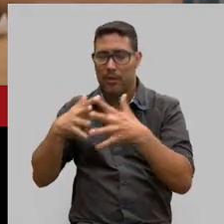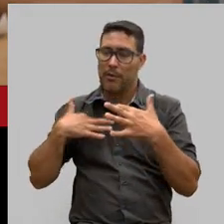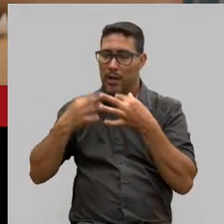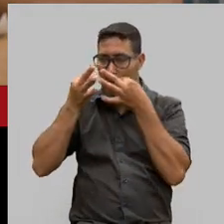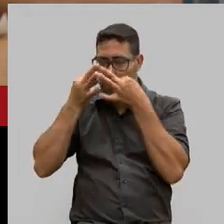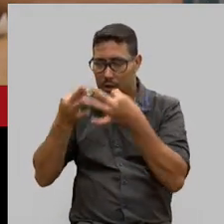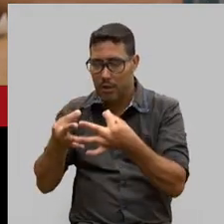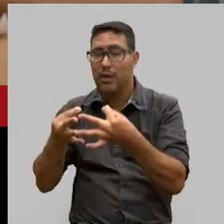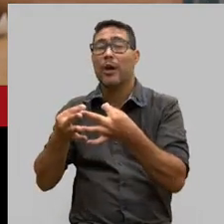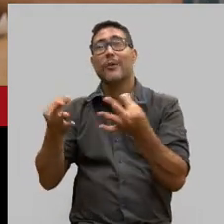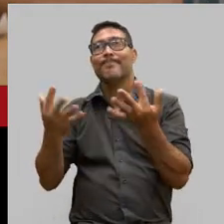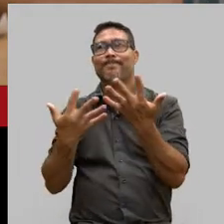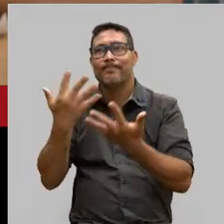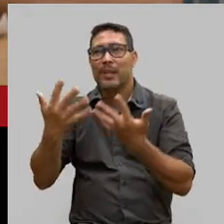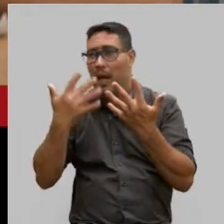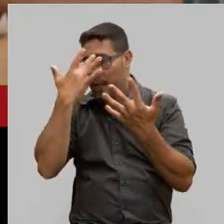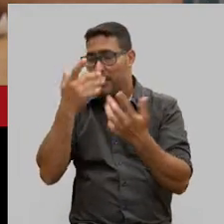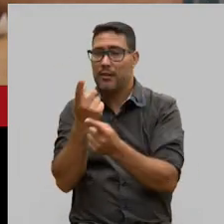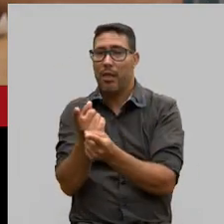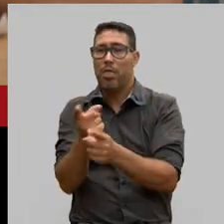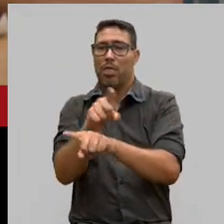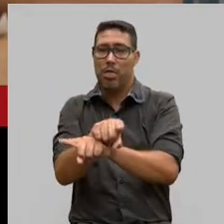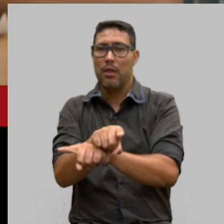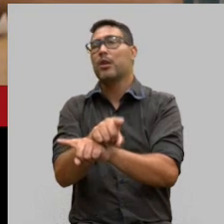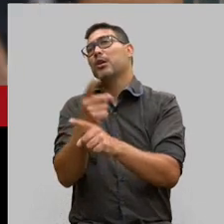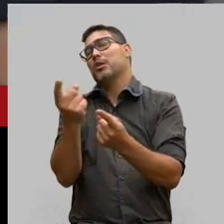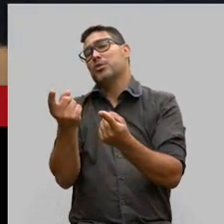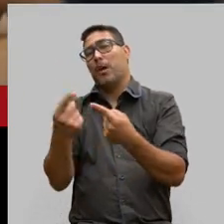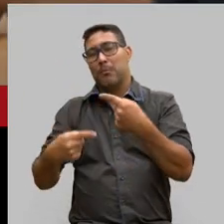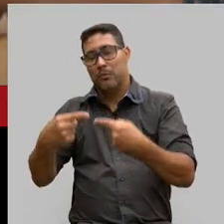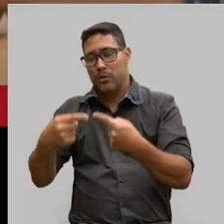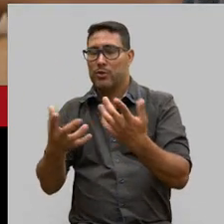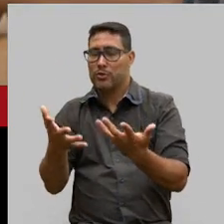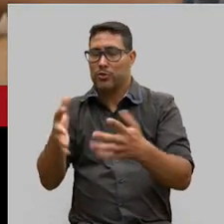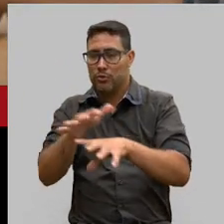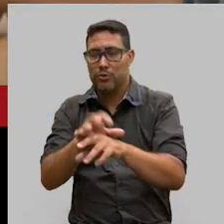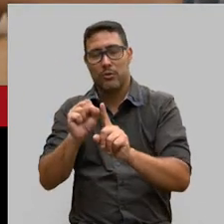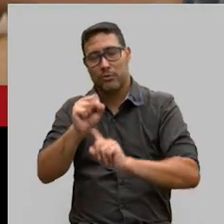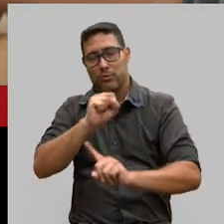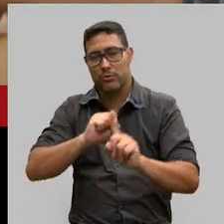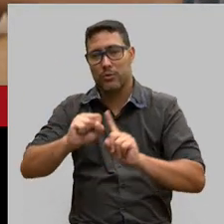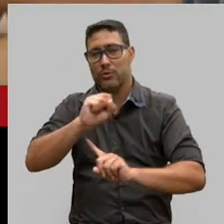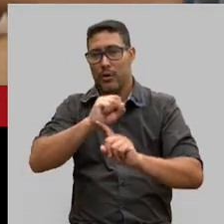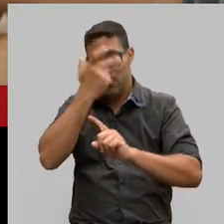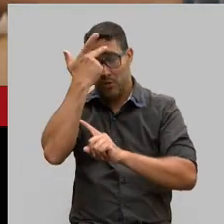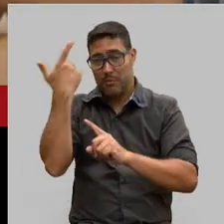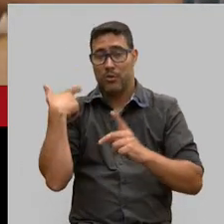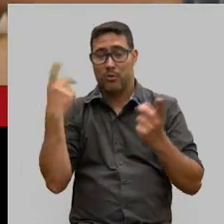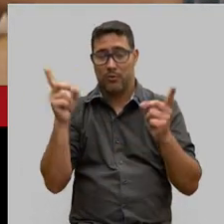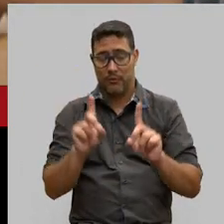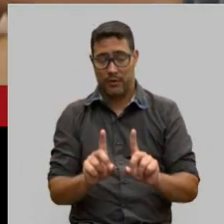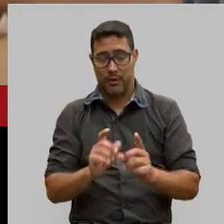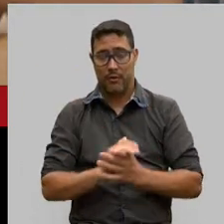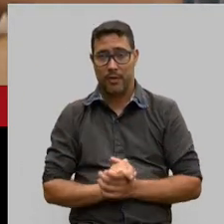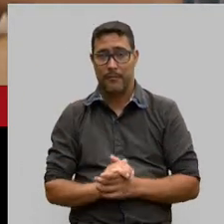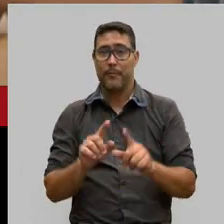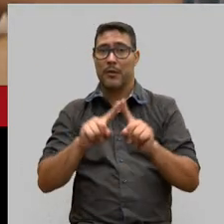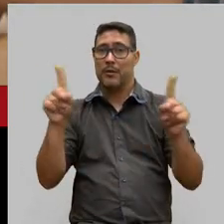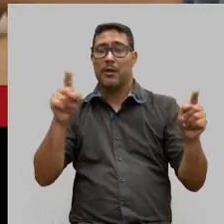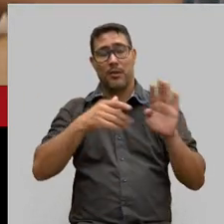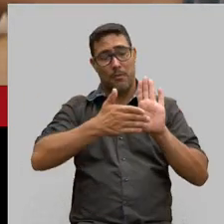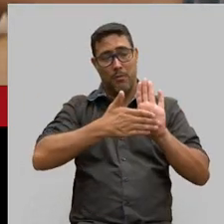efeito contrário à política de inclusão social das pessoas com deficiência porém a proposta pode ser